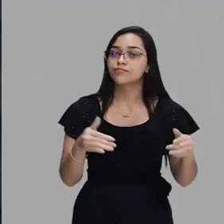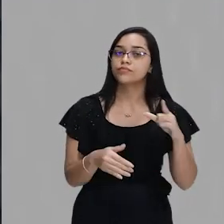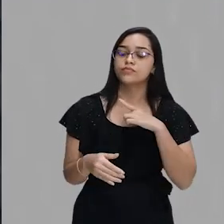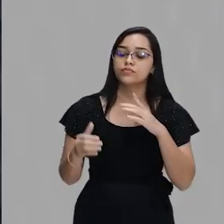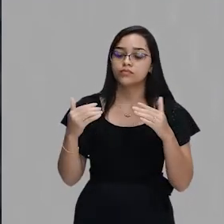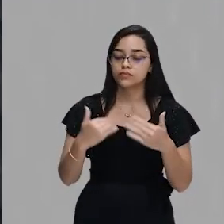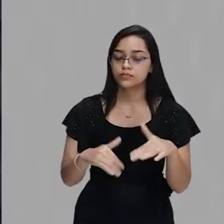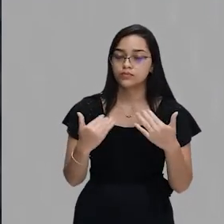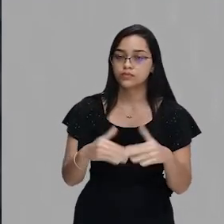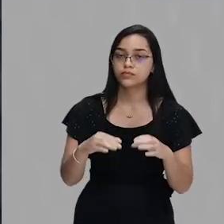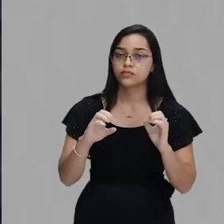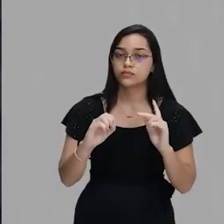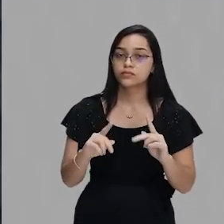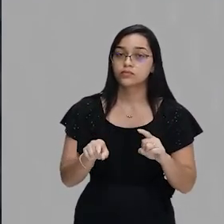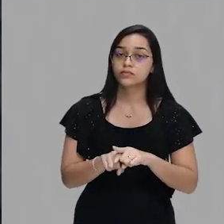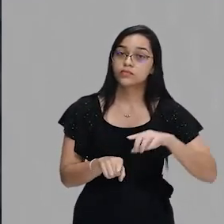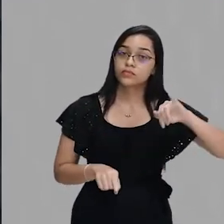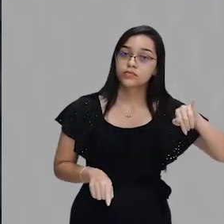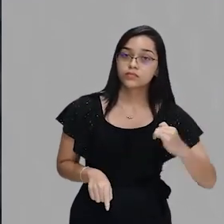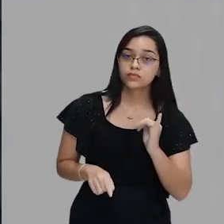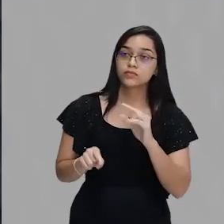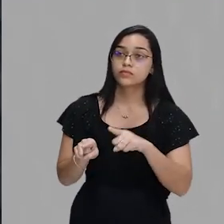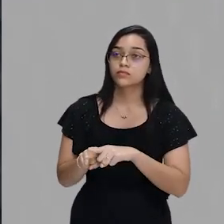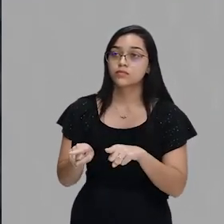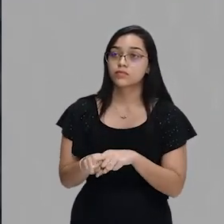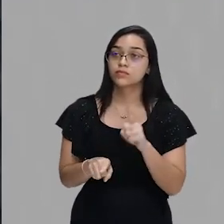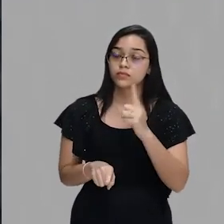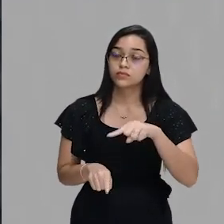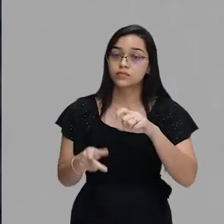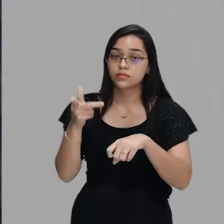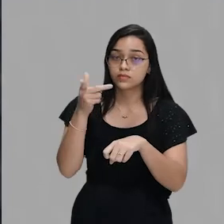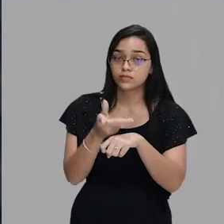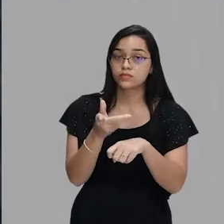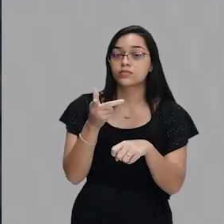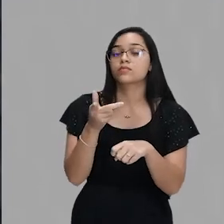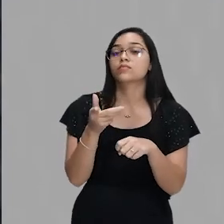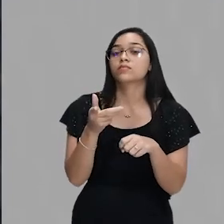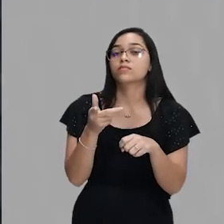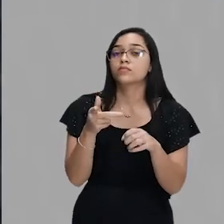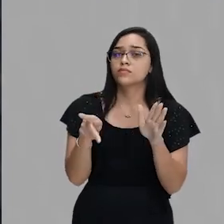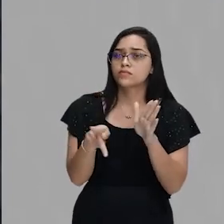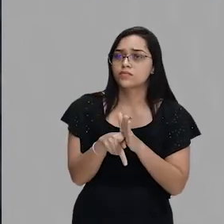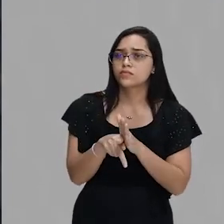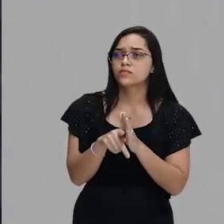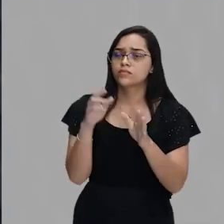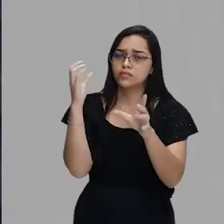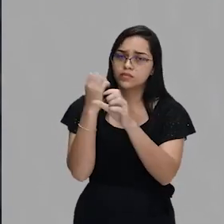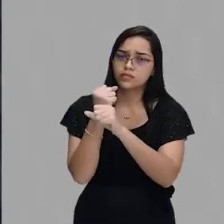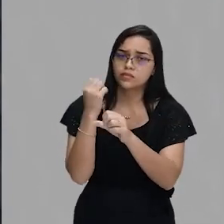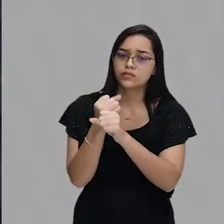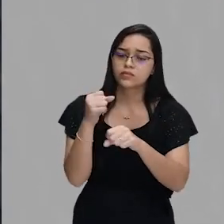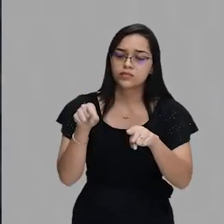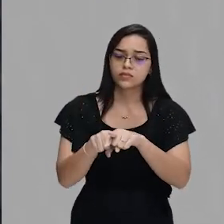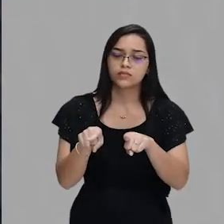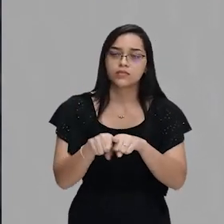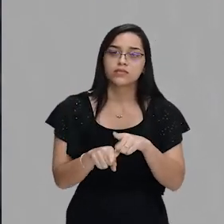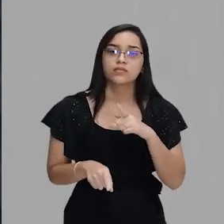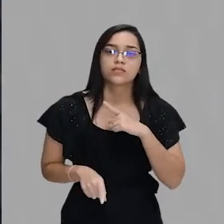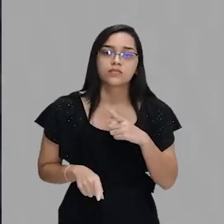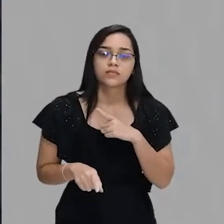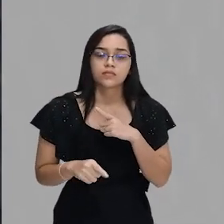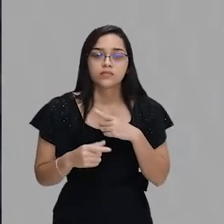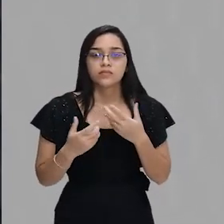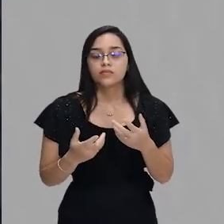nas provas do Enem. Aproveito aqui para dizer para vocês assistirem às aulas conceituais, os cálculos, tem como